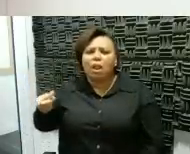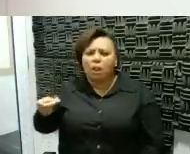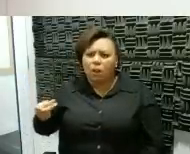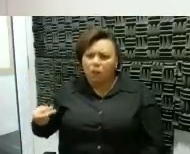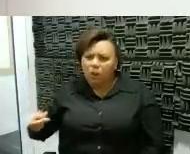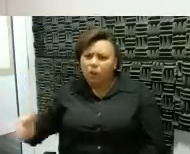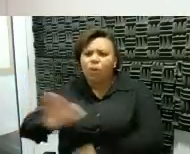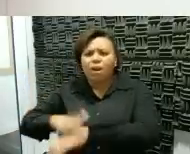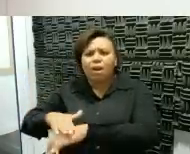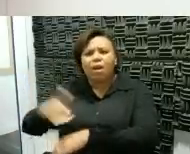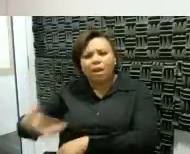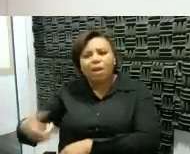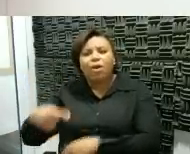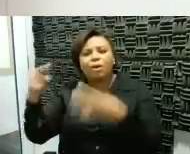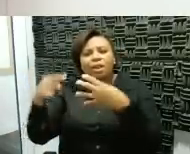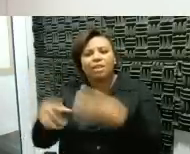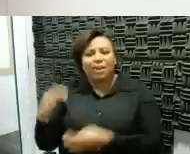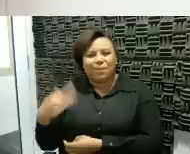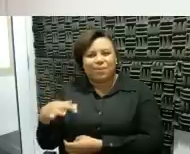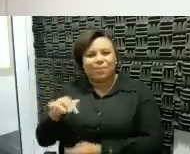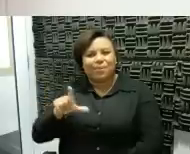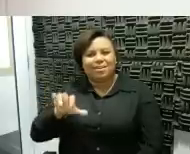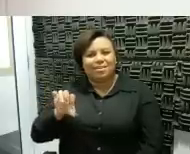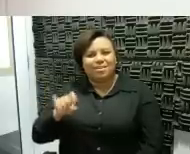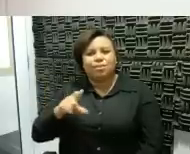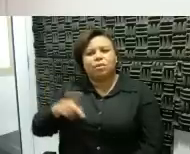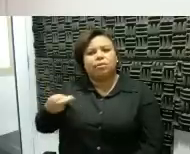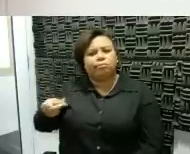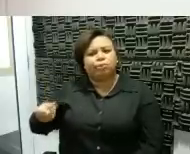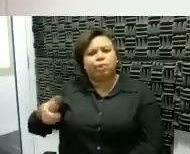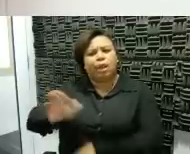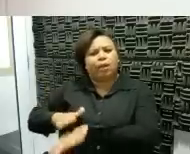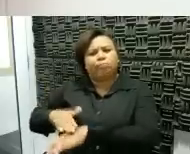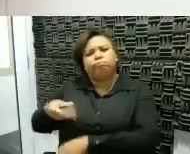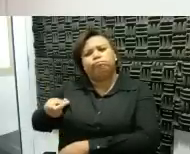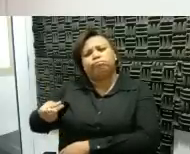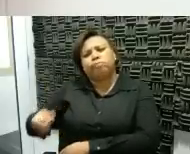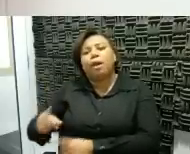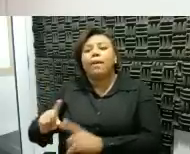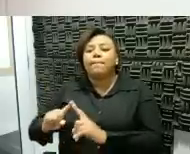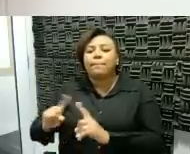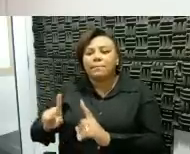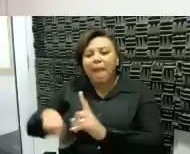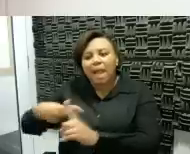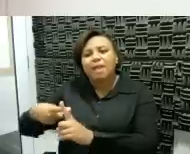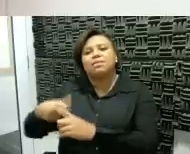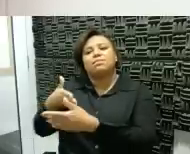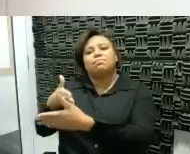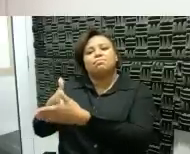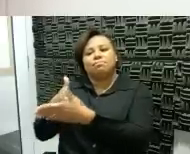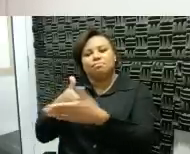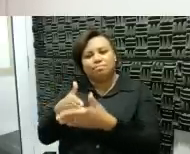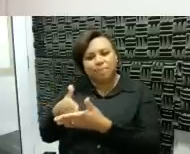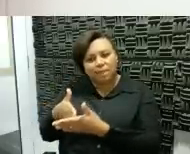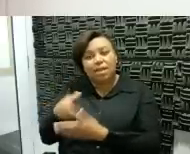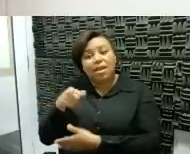lesão deve ser de longa duração eu tô escrevendo aqui mas as barreiras e essas revisões só a